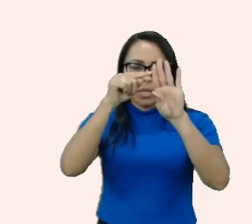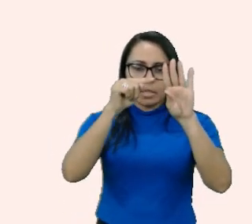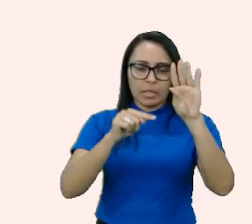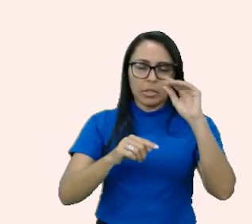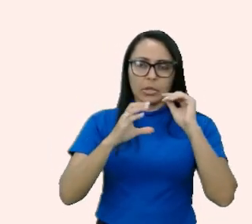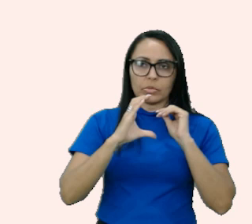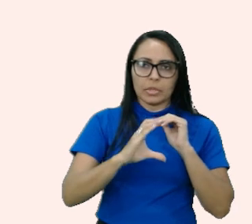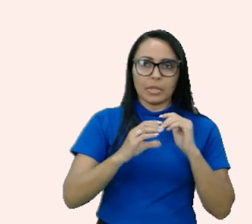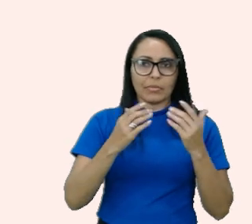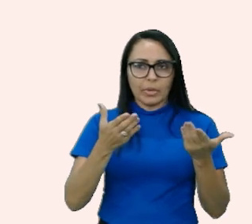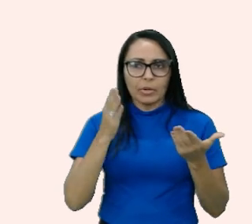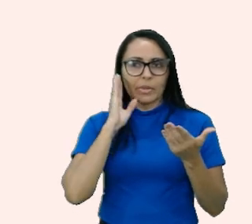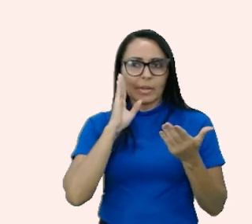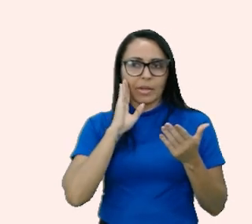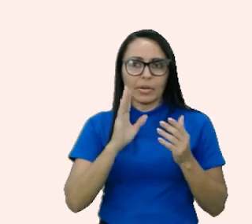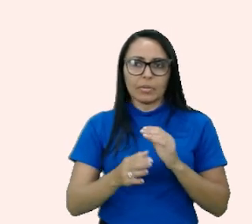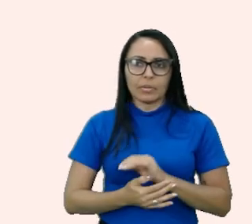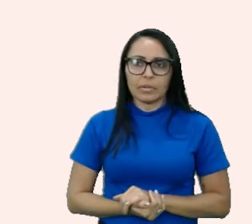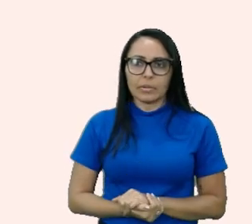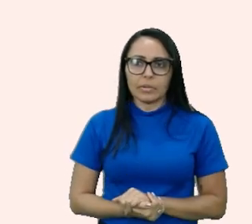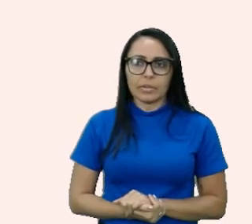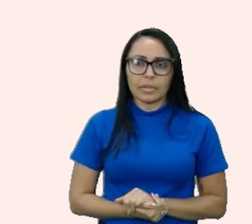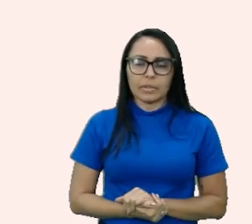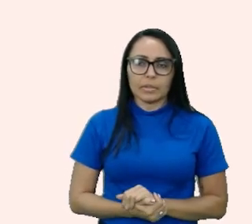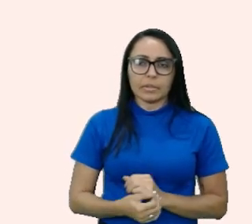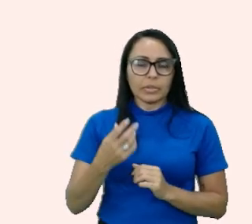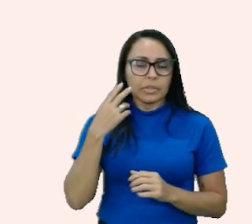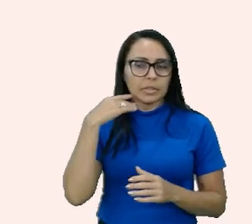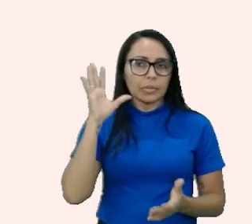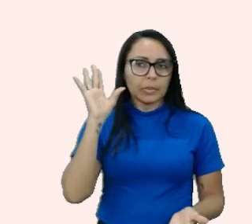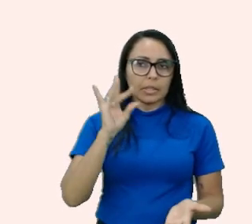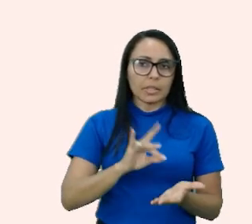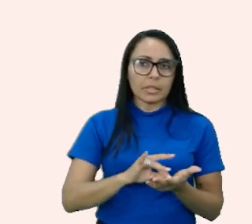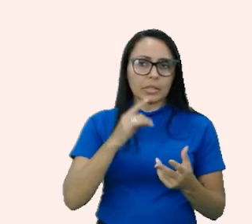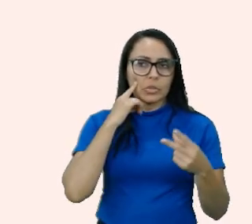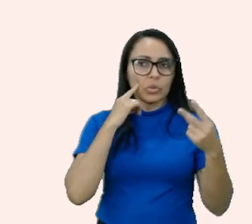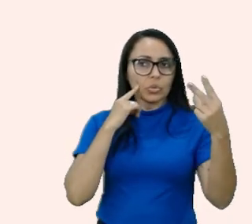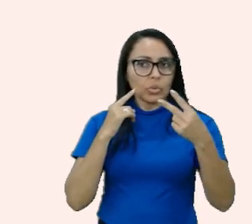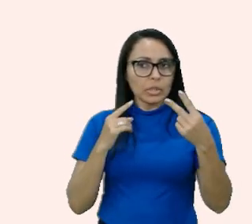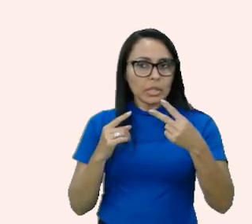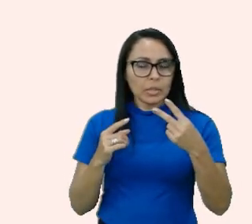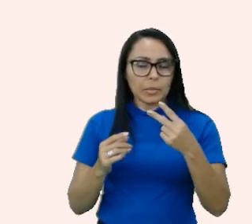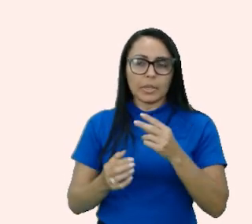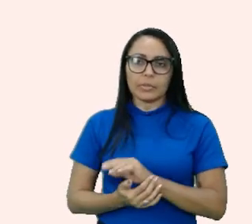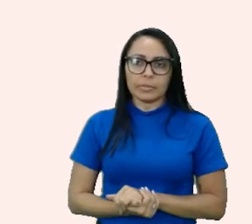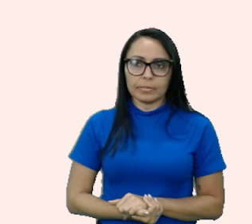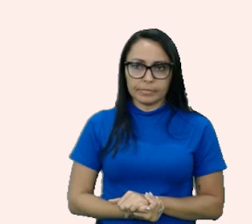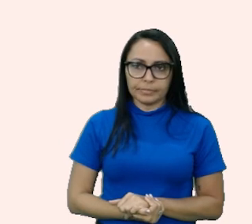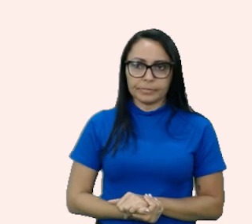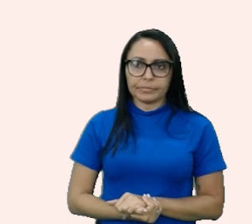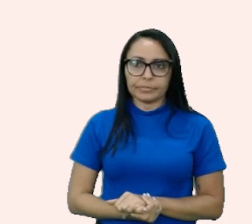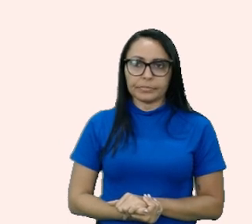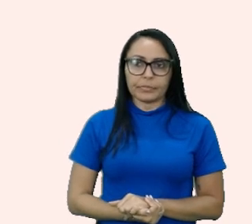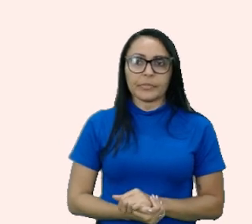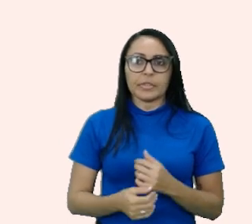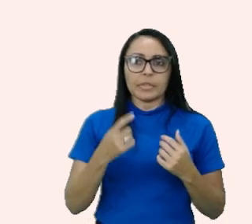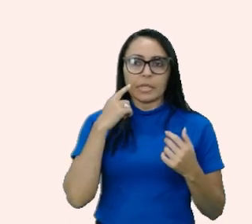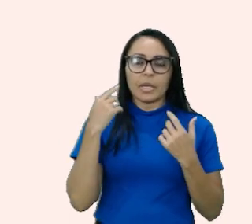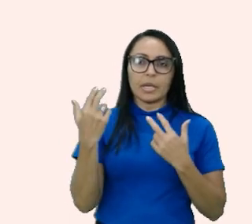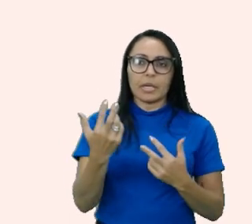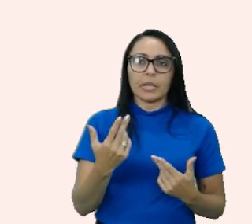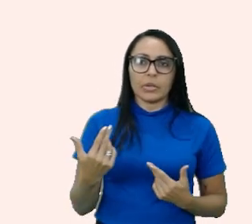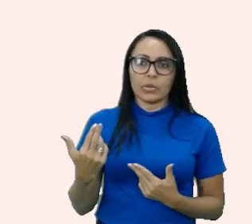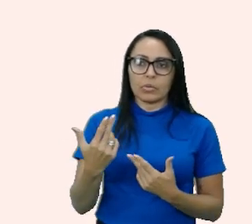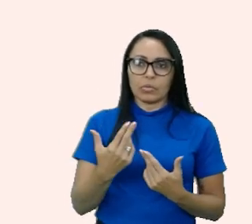que legal. Então, se eu estabelecer uma razão entre esses dois segmentos, essa razão será igual à razão